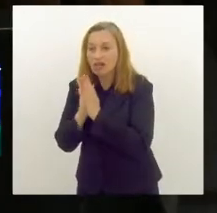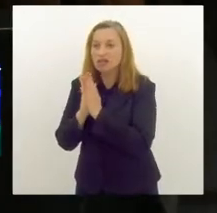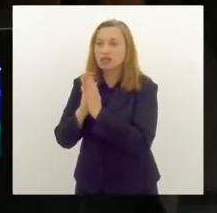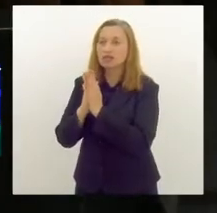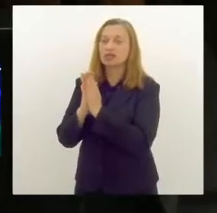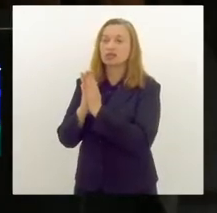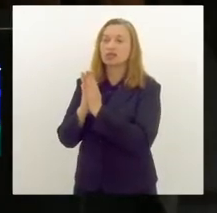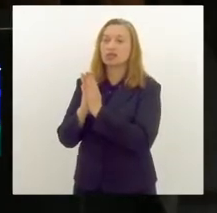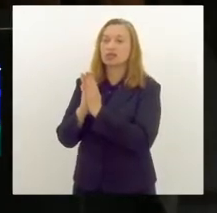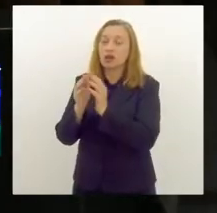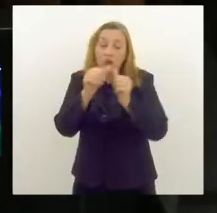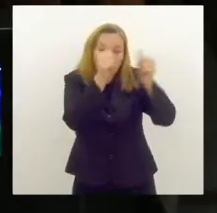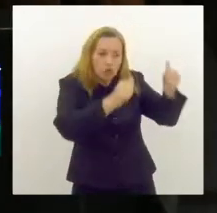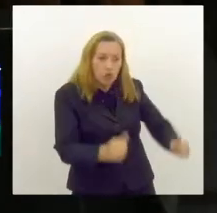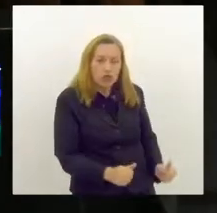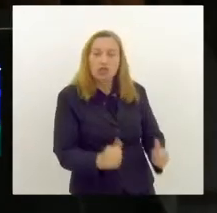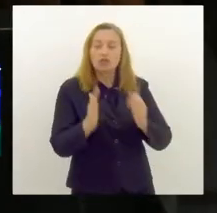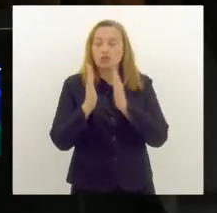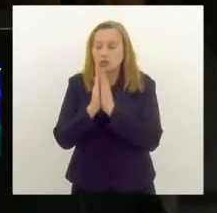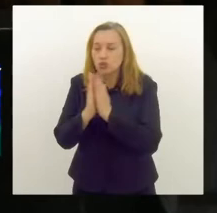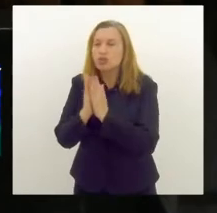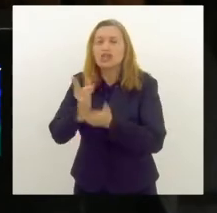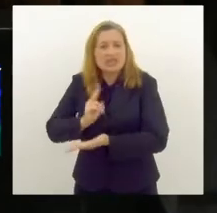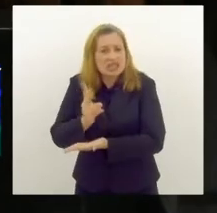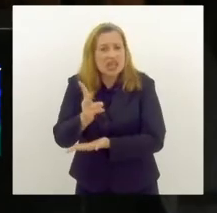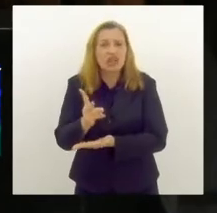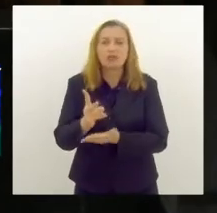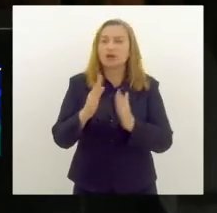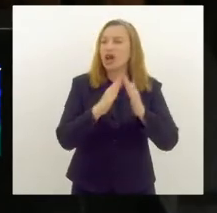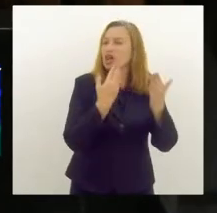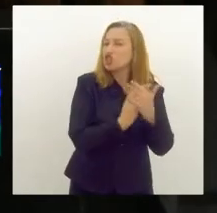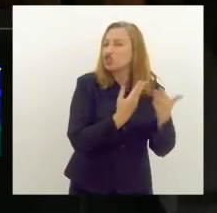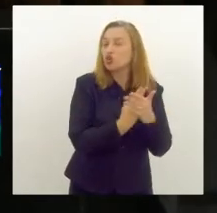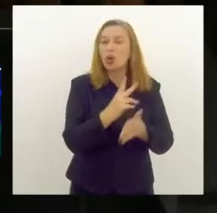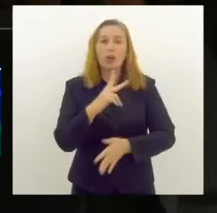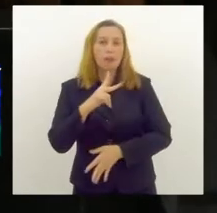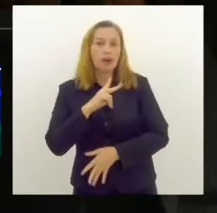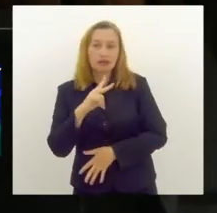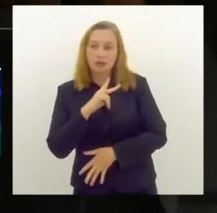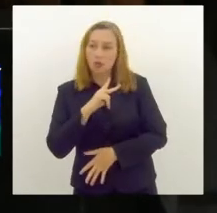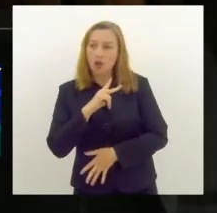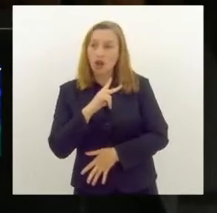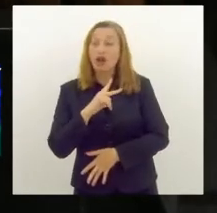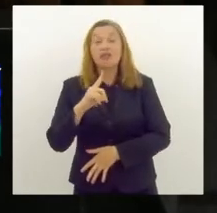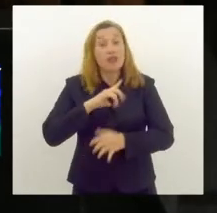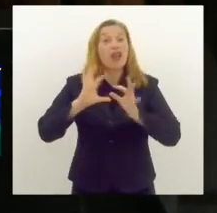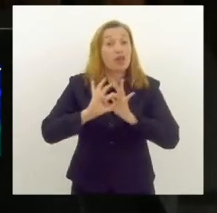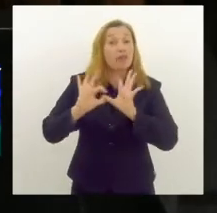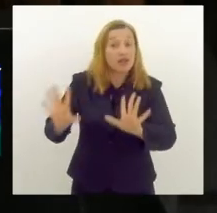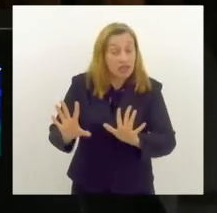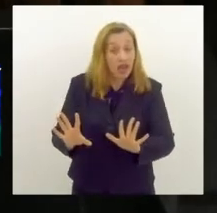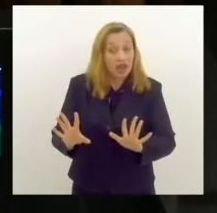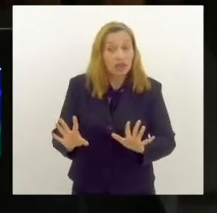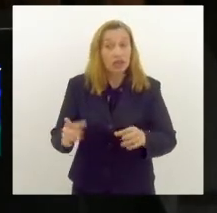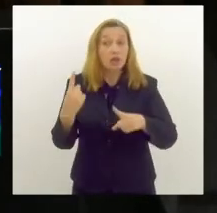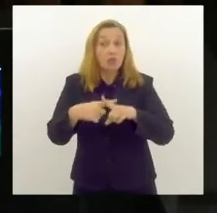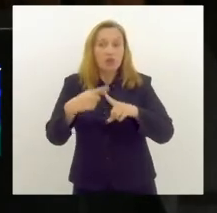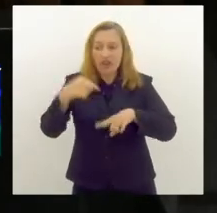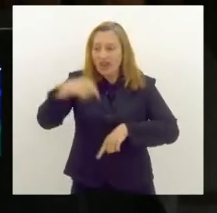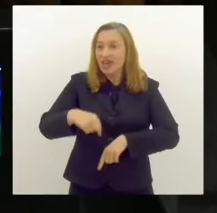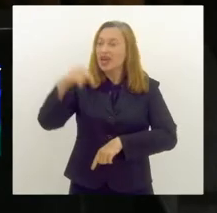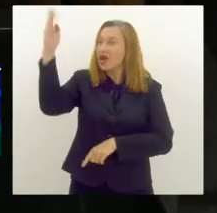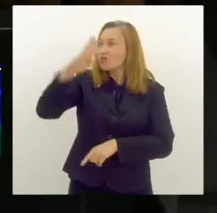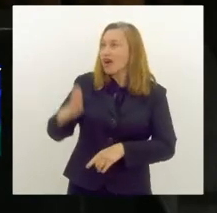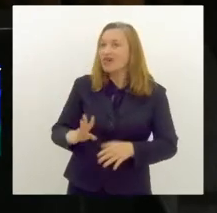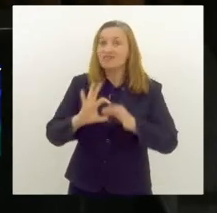parede de um santo. Sempre, os colégios particulares, eles têm liberdade, porque esse país aqui é um país da democracia,